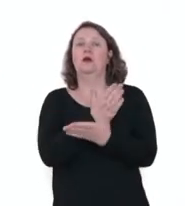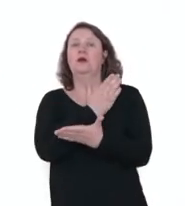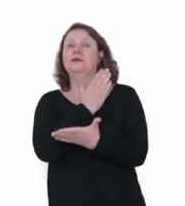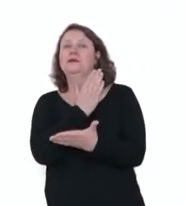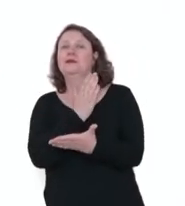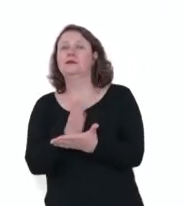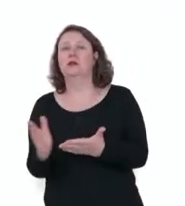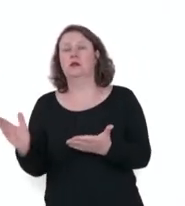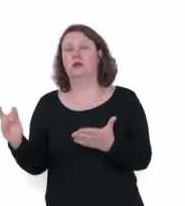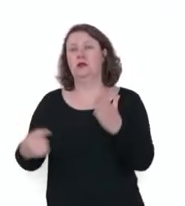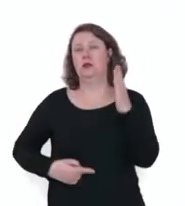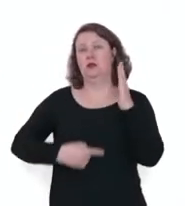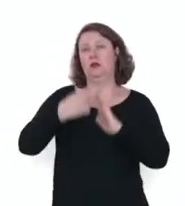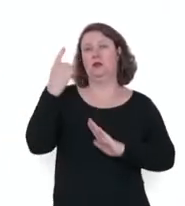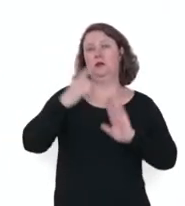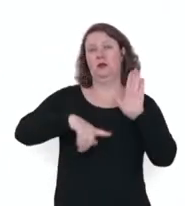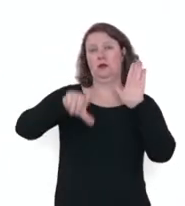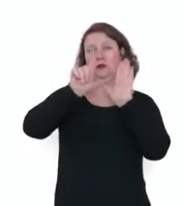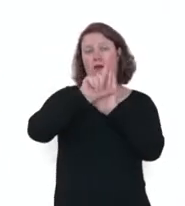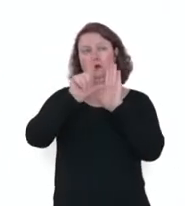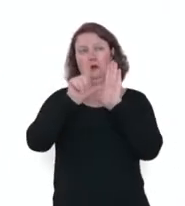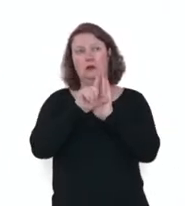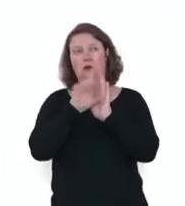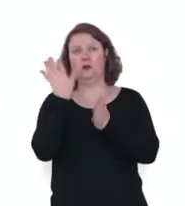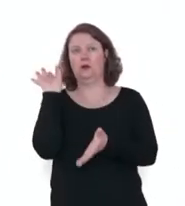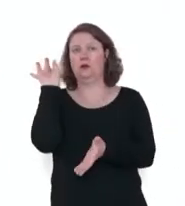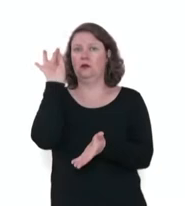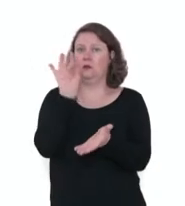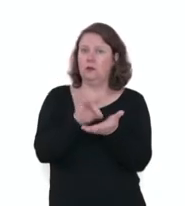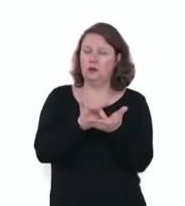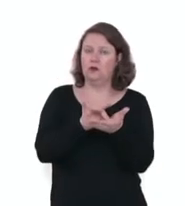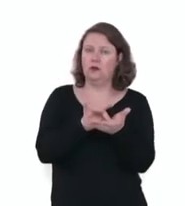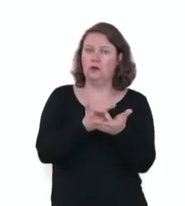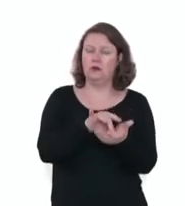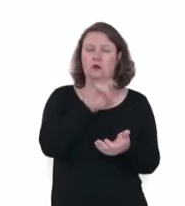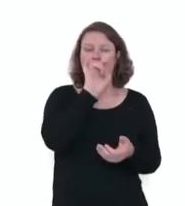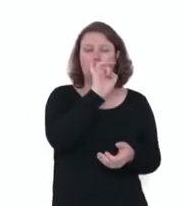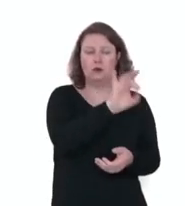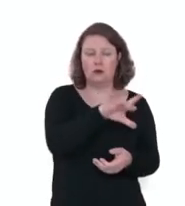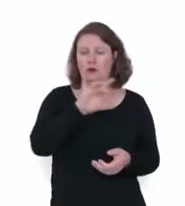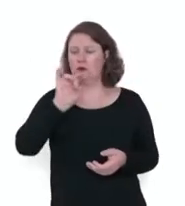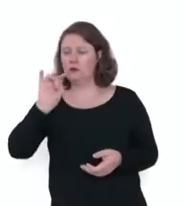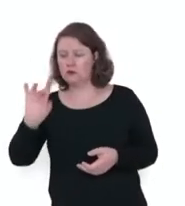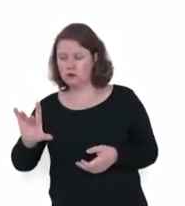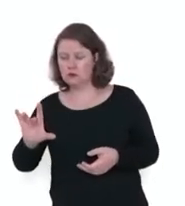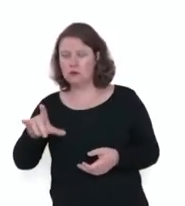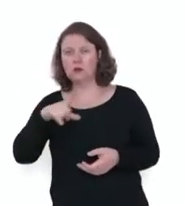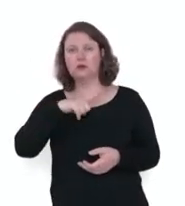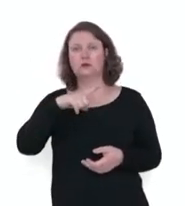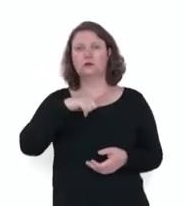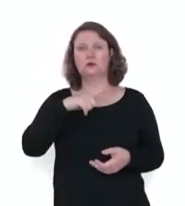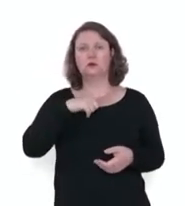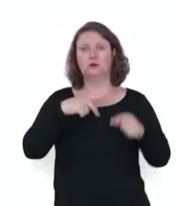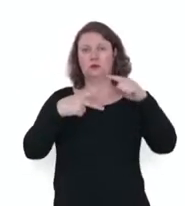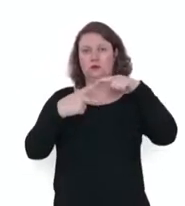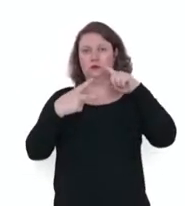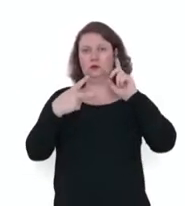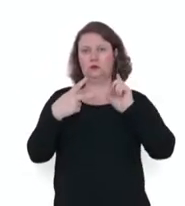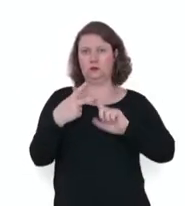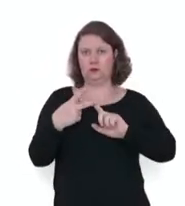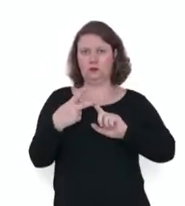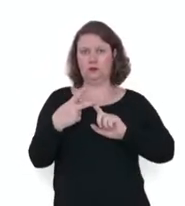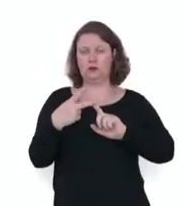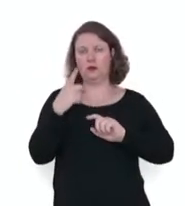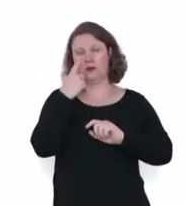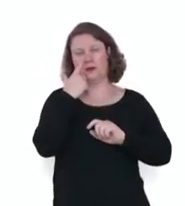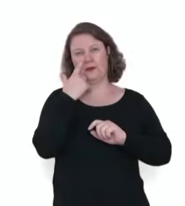a primeira lei de Mendel, ela afirma que cada indivíduo recebe dois fatores dos